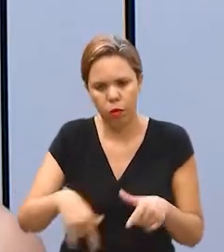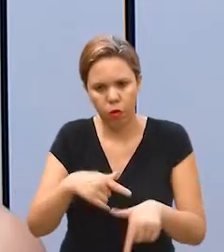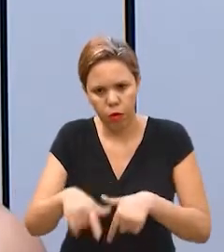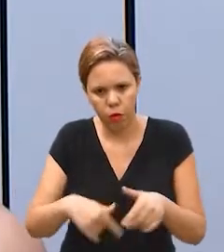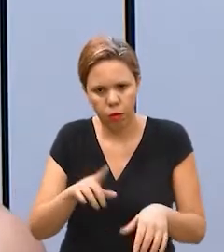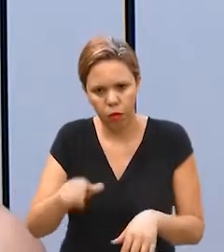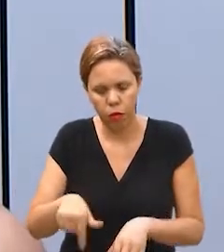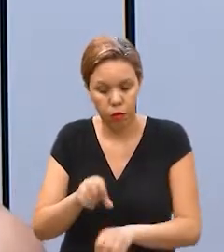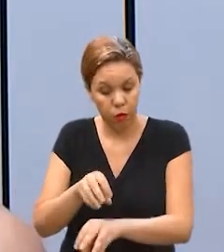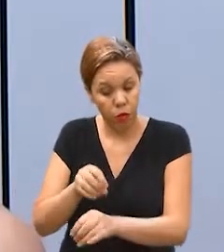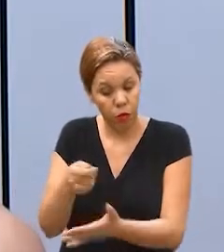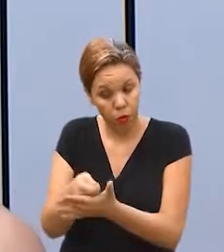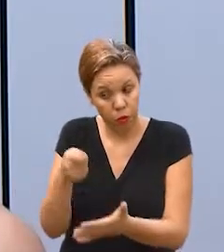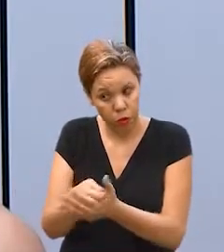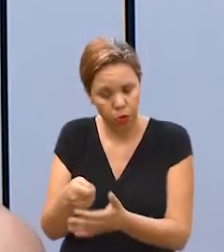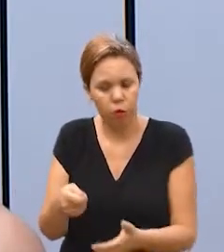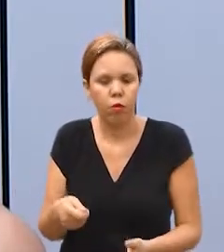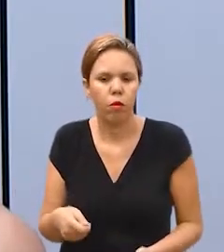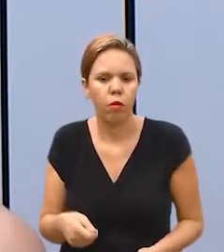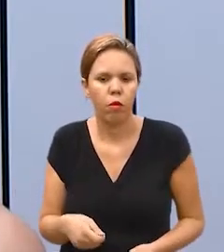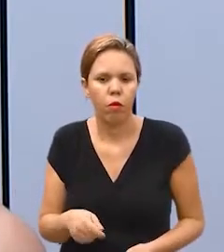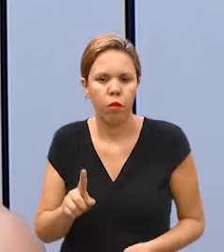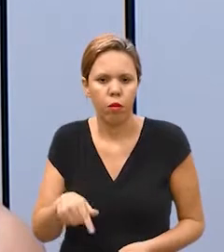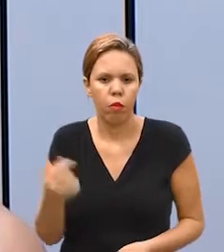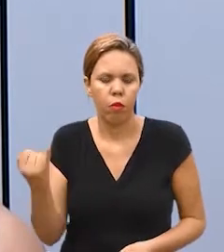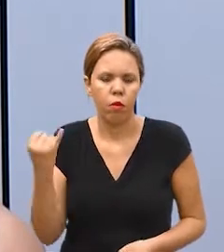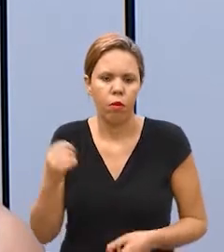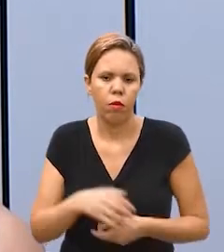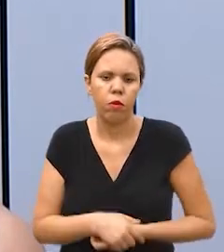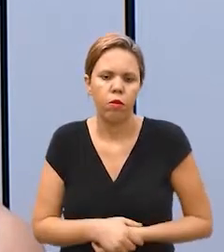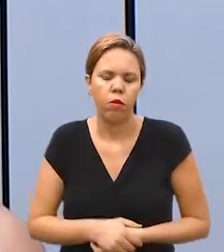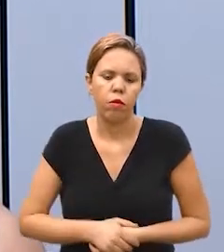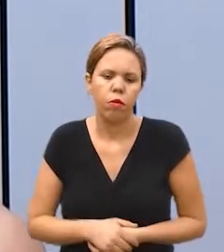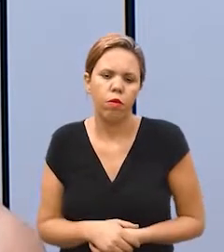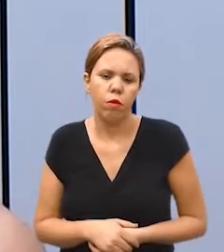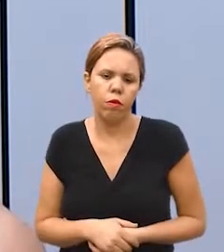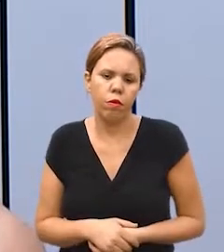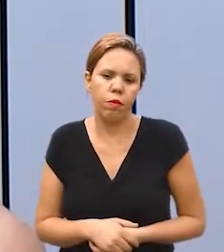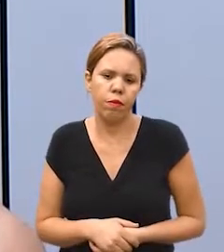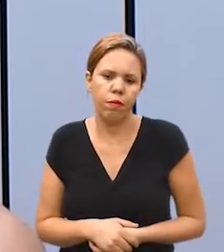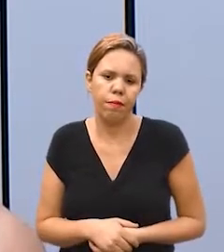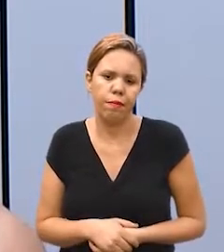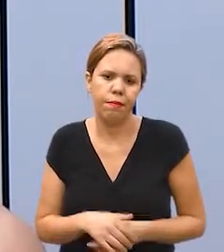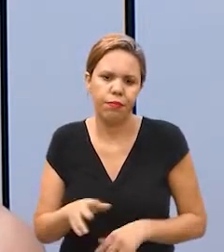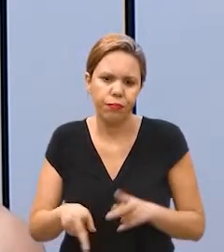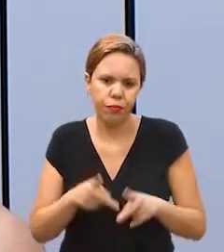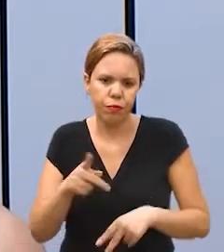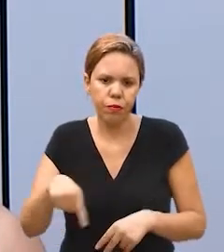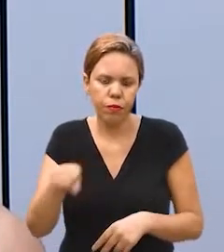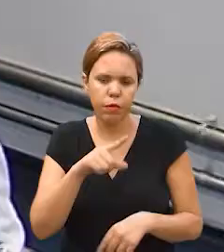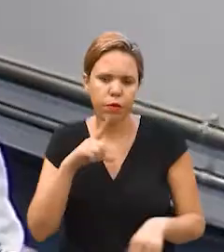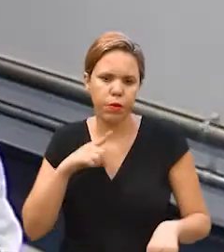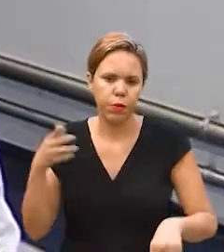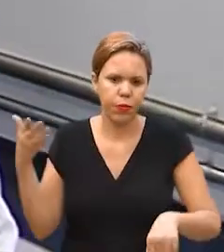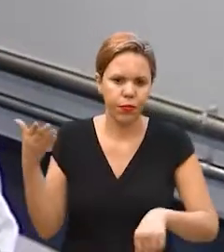obrigatória. Quer dizer, isso é uma coisa importante, né? Então, geralmente são pessoas que entram na